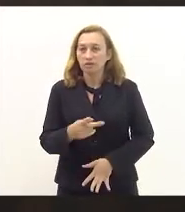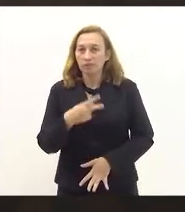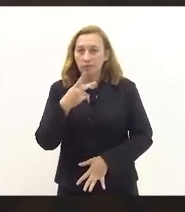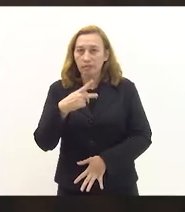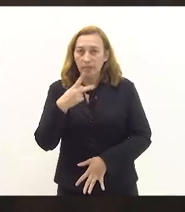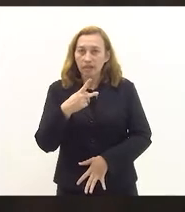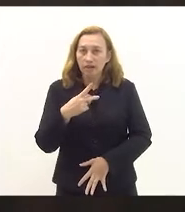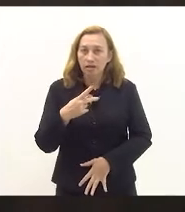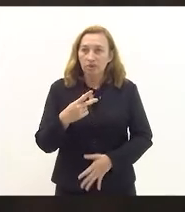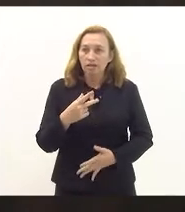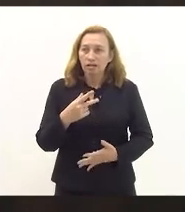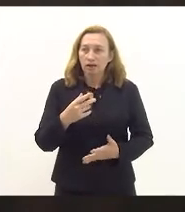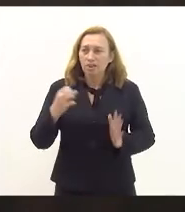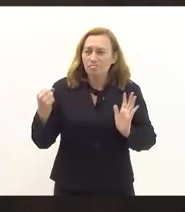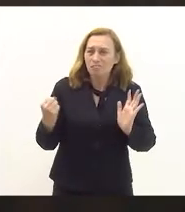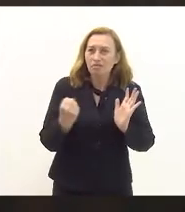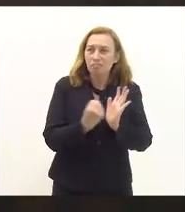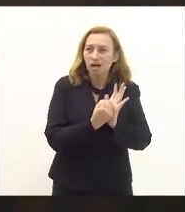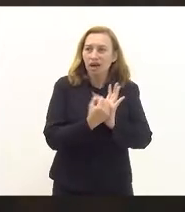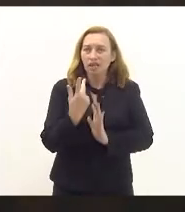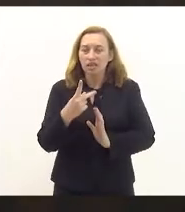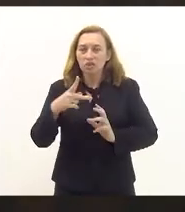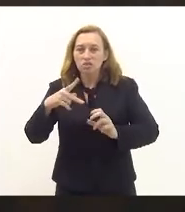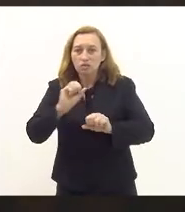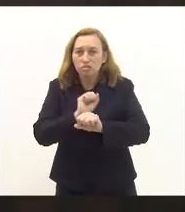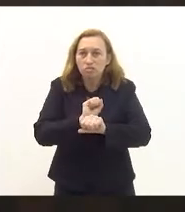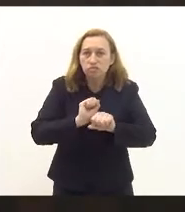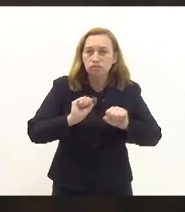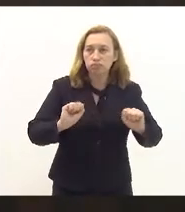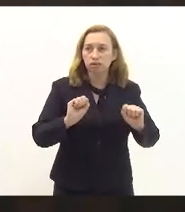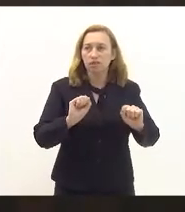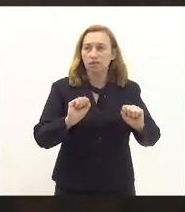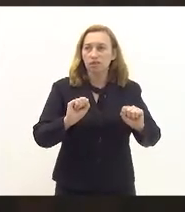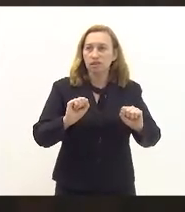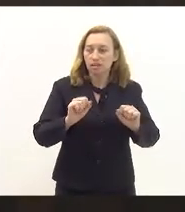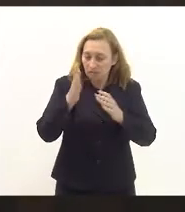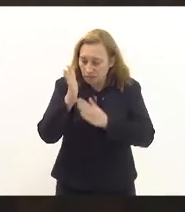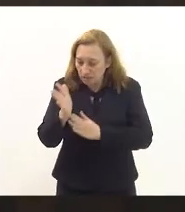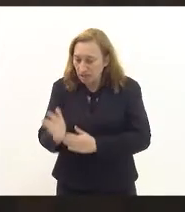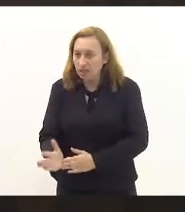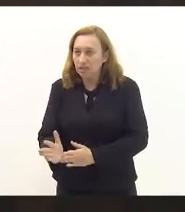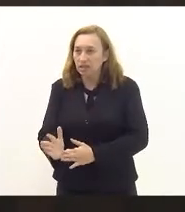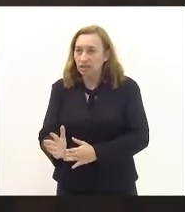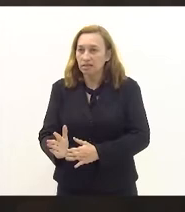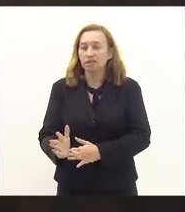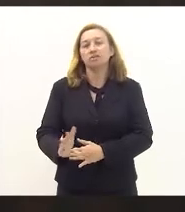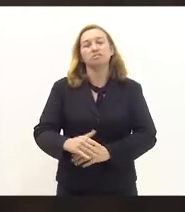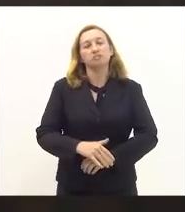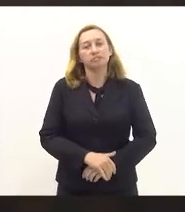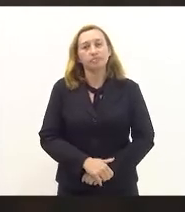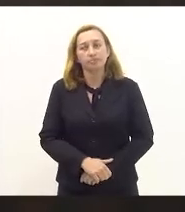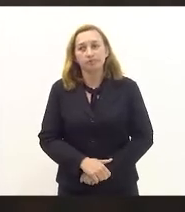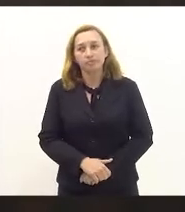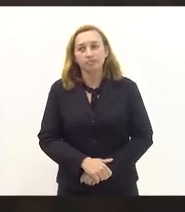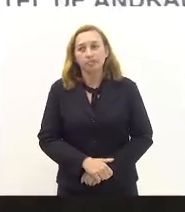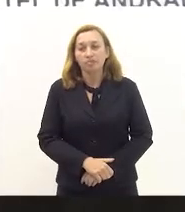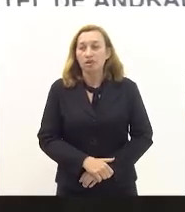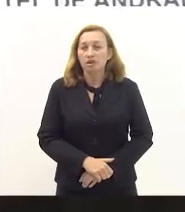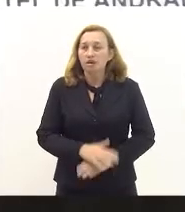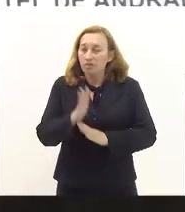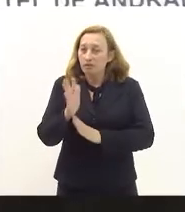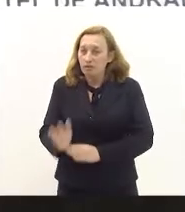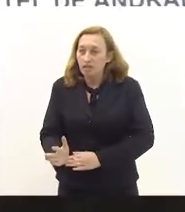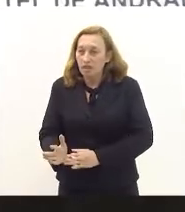a indelével marca da sua liderança, a lealdade e a coerência. Fiel